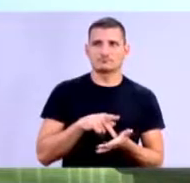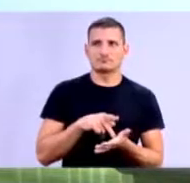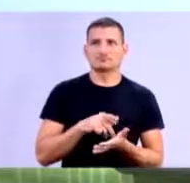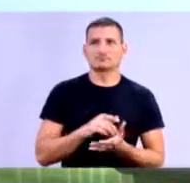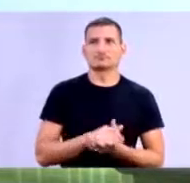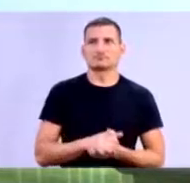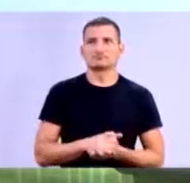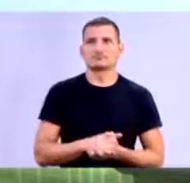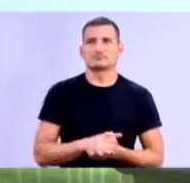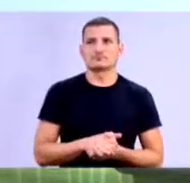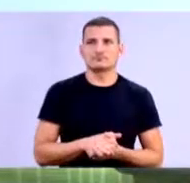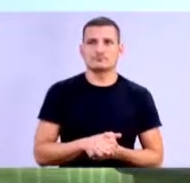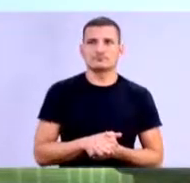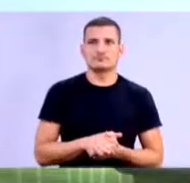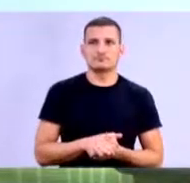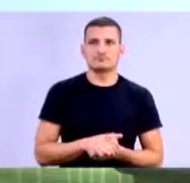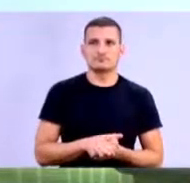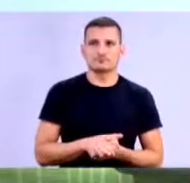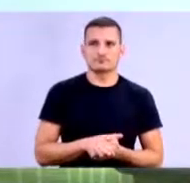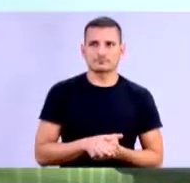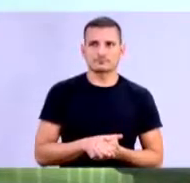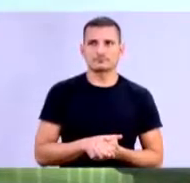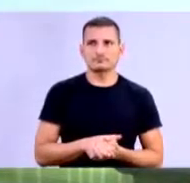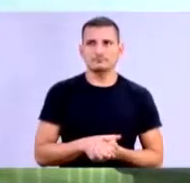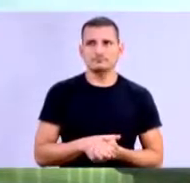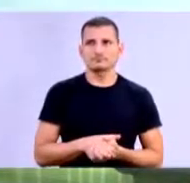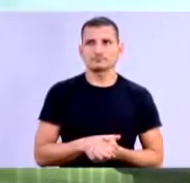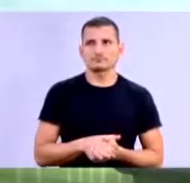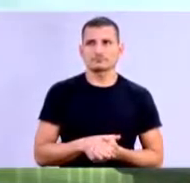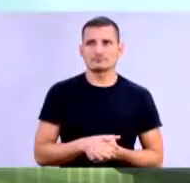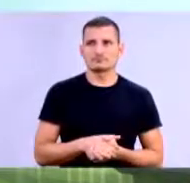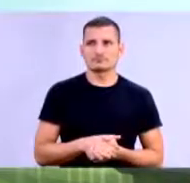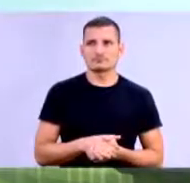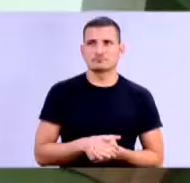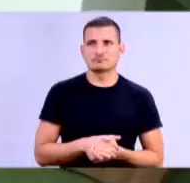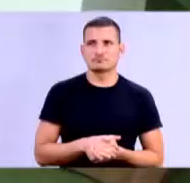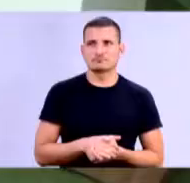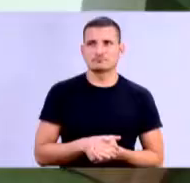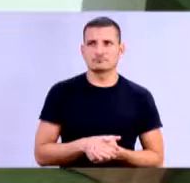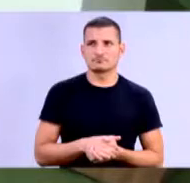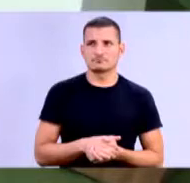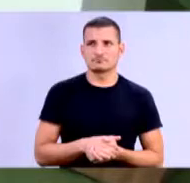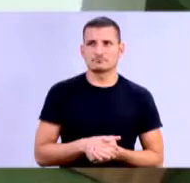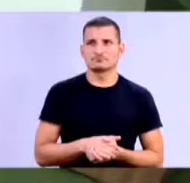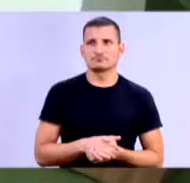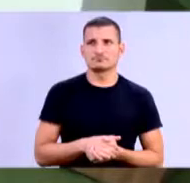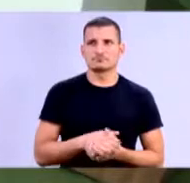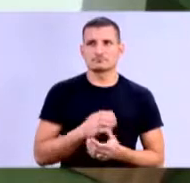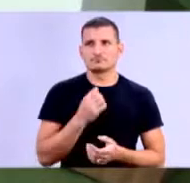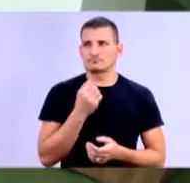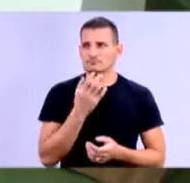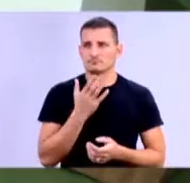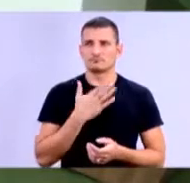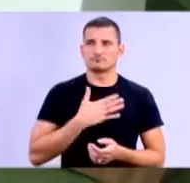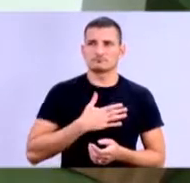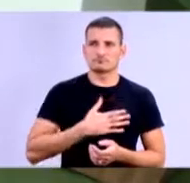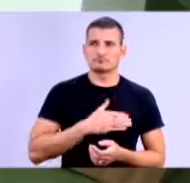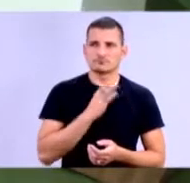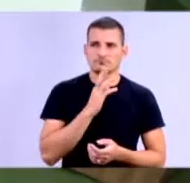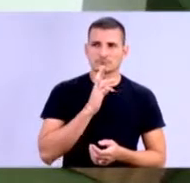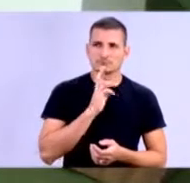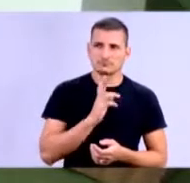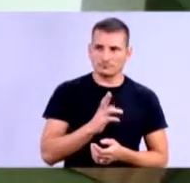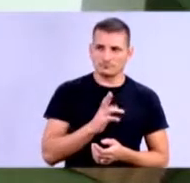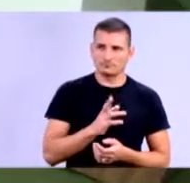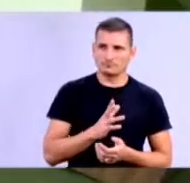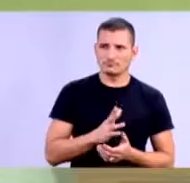ser entendido, né? Então, assim, tá bem tranquilo, professora, tá bem tranquilo a resposta, o entendimento, não tá? Sim, foi